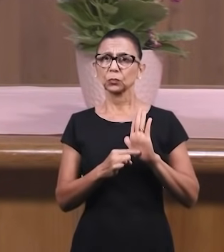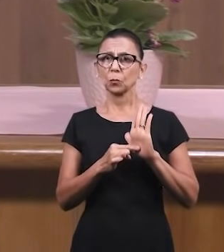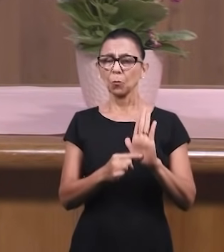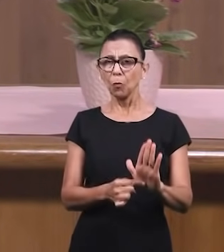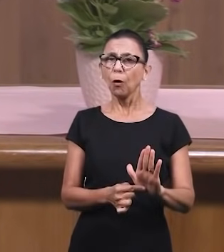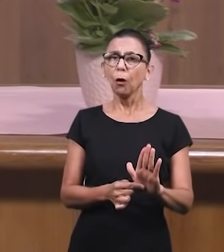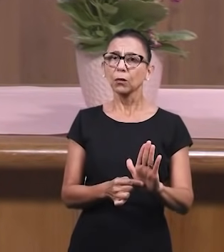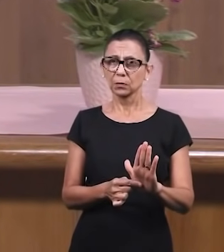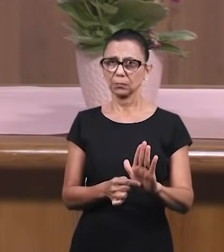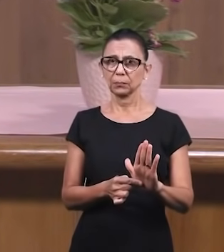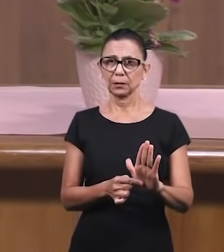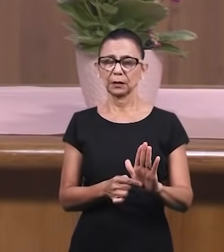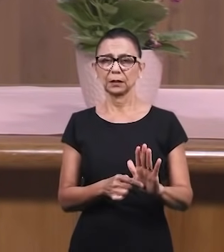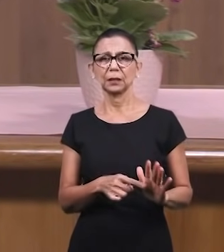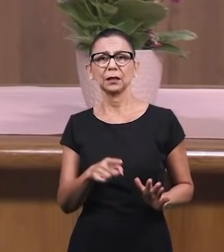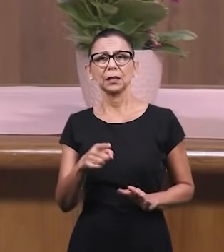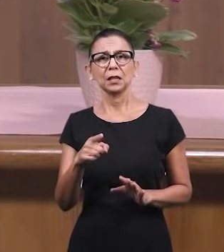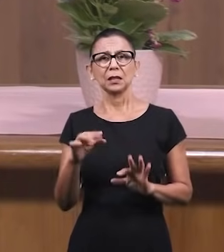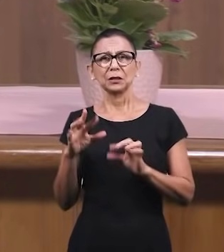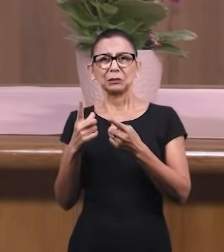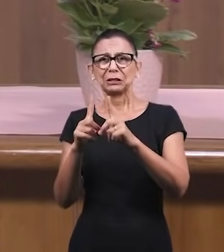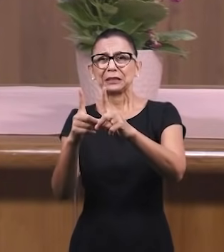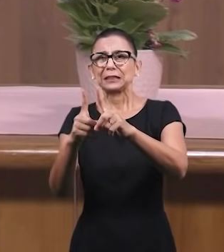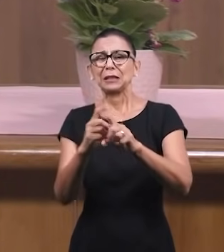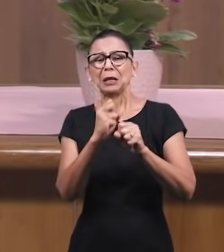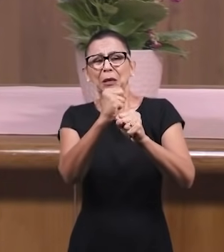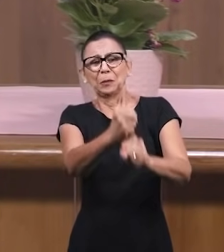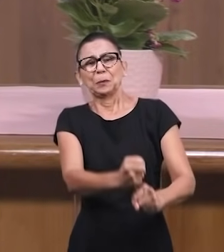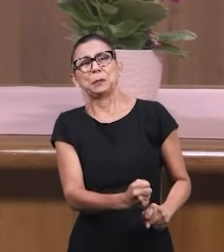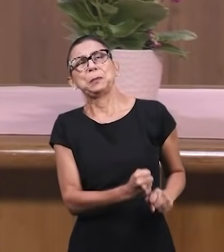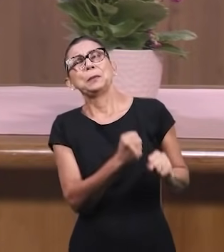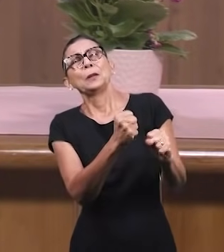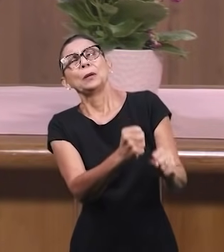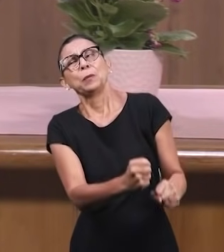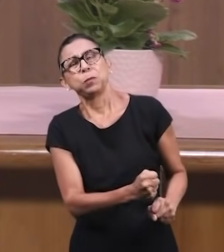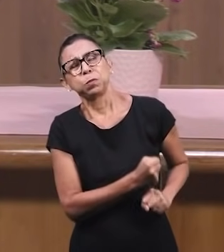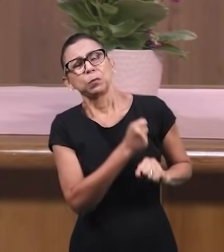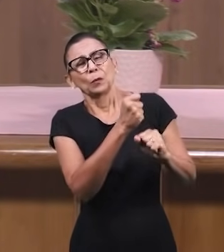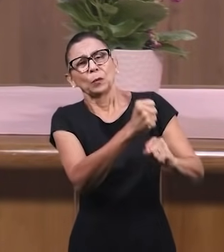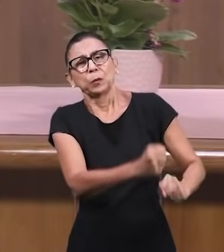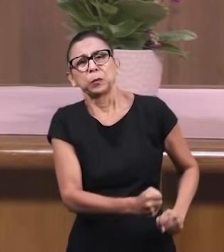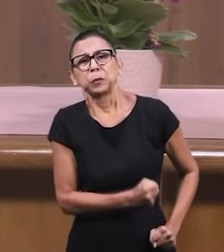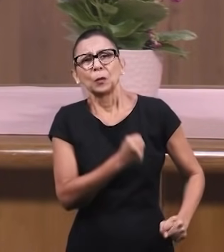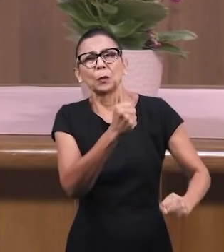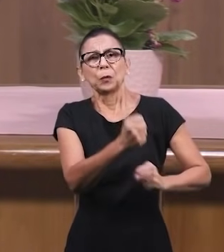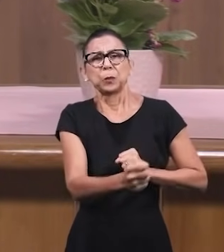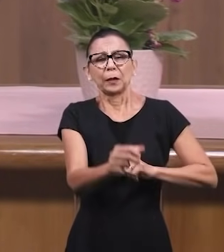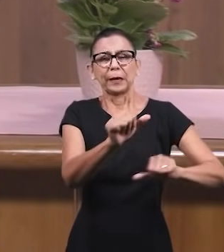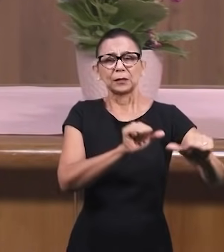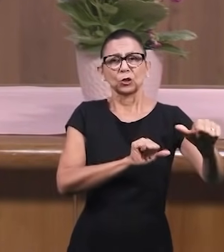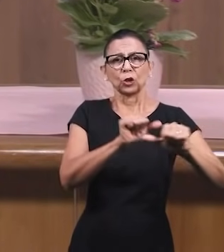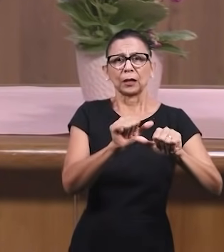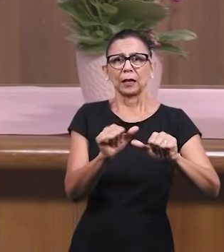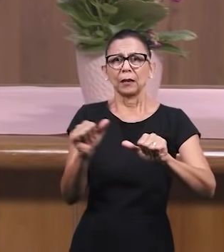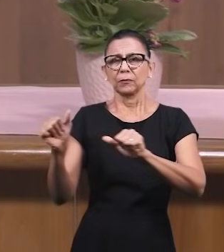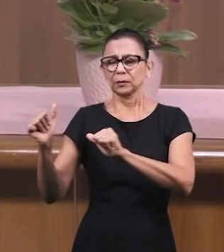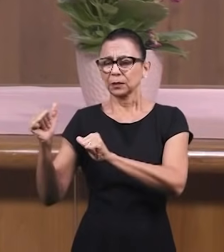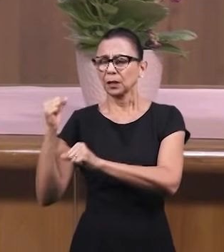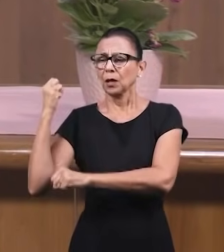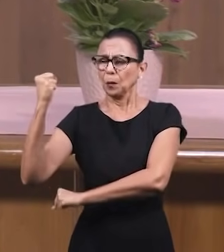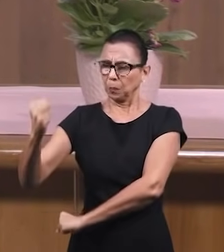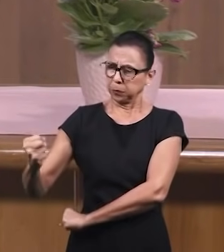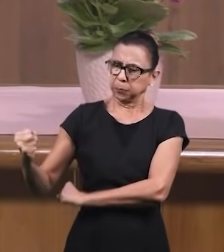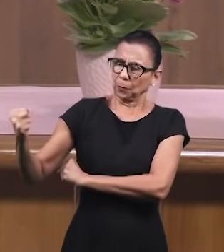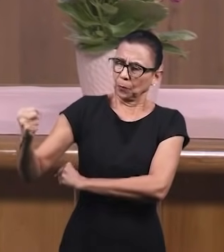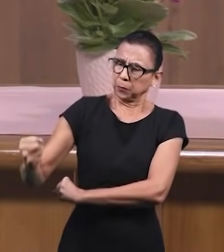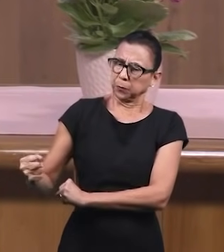fosse em revezamento, eles se cansaram. Eles estavam sem forças para vencer aquele vento. Muitas das